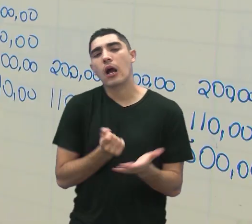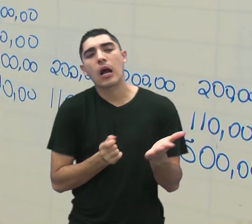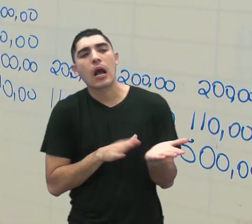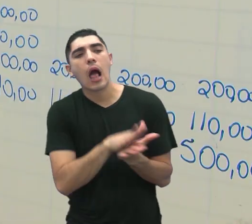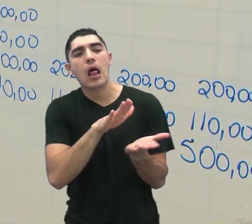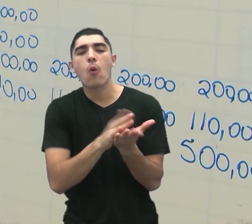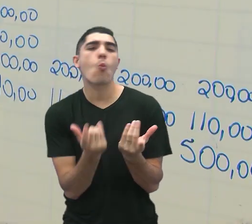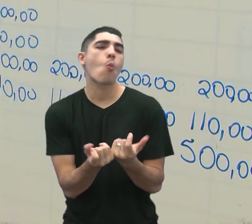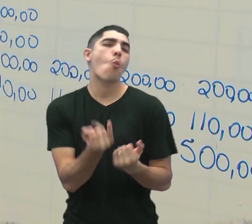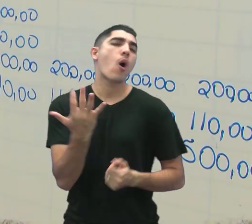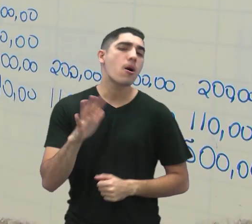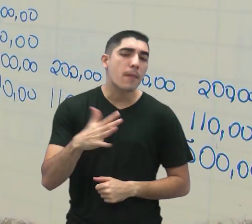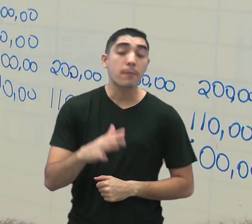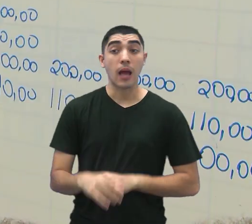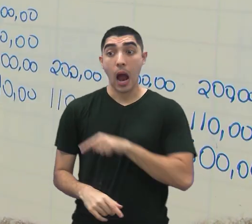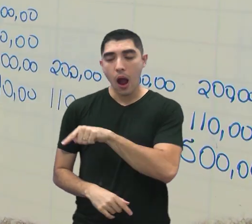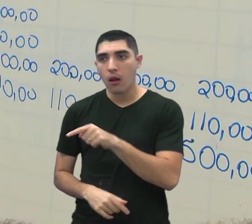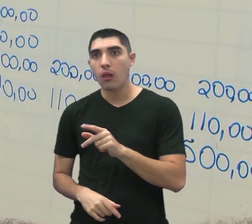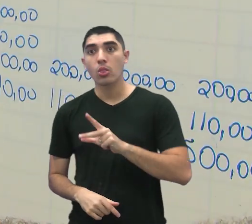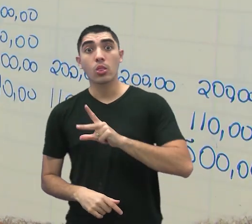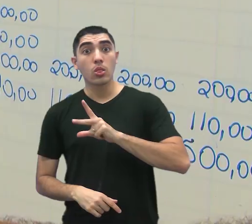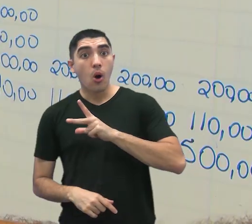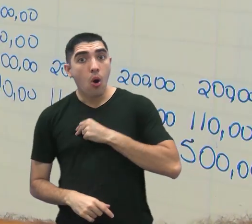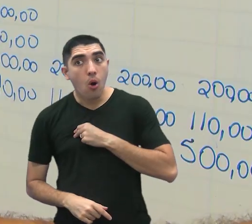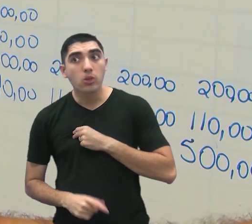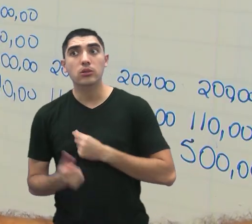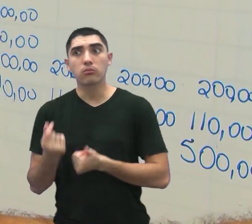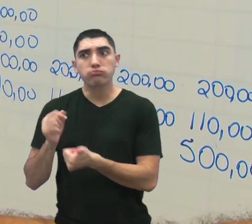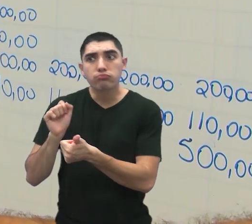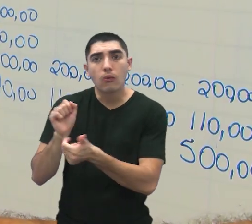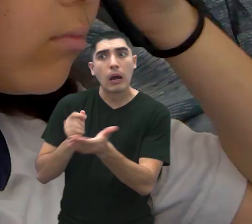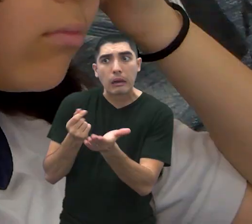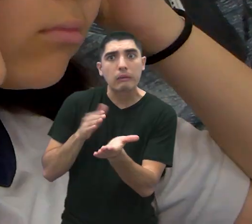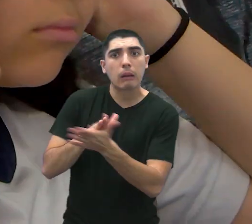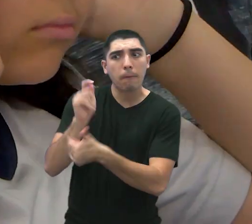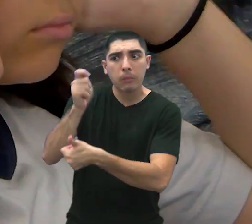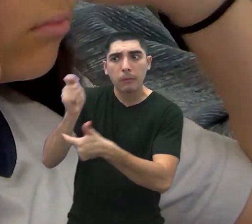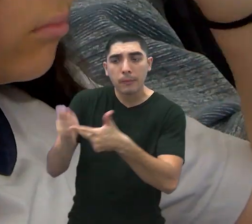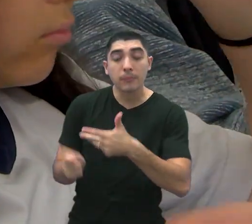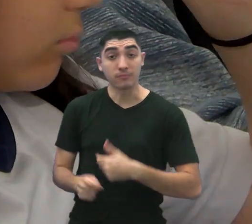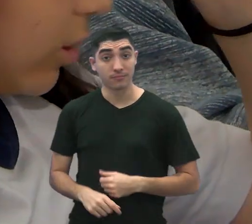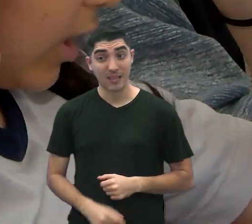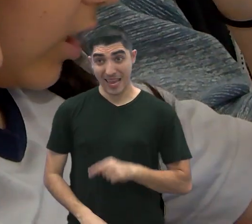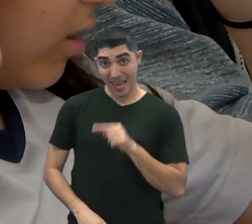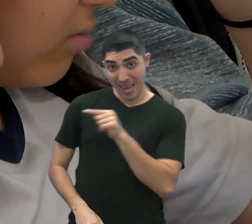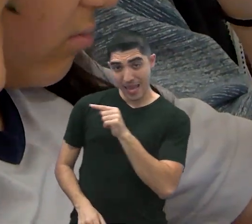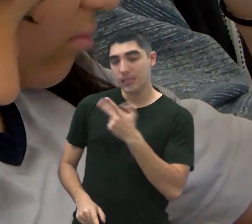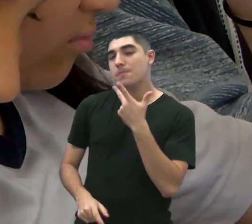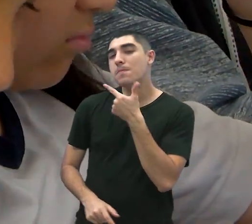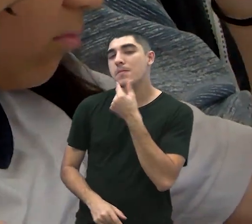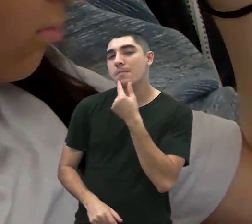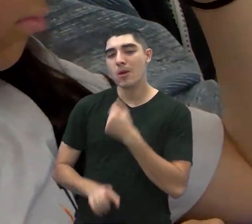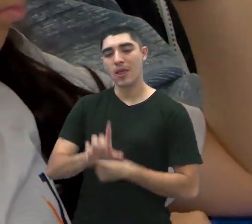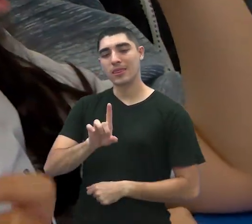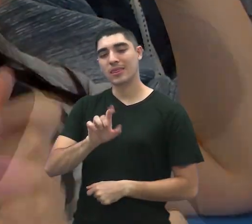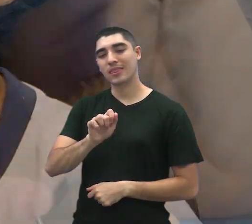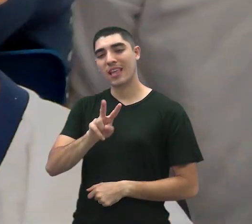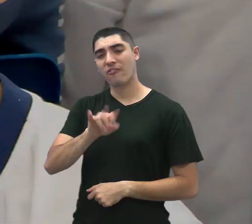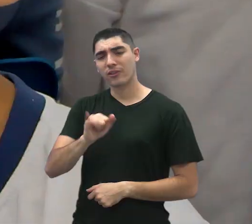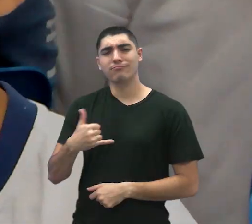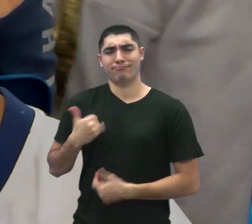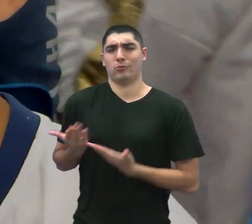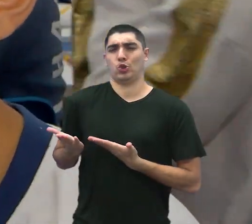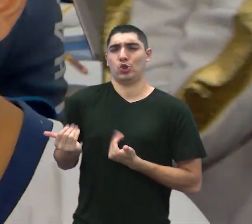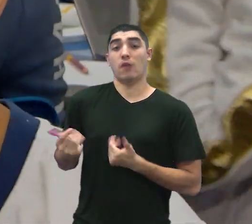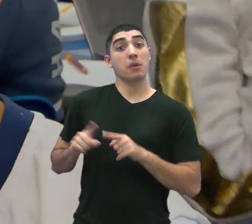ter uma noção de quanto gasta em casa, né? Então isso é bom para eles também. Lições que Davi, mesmo com pouca idade,